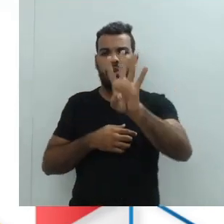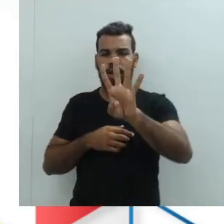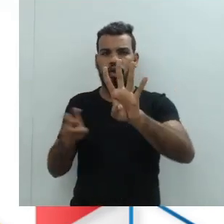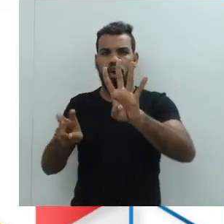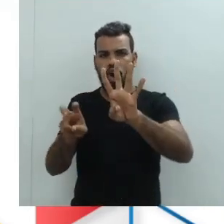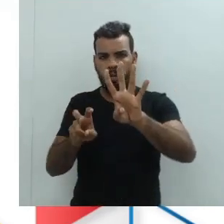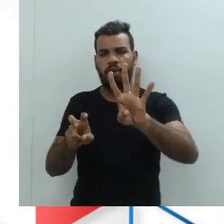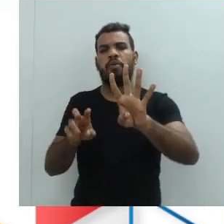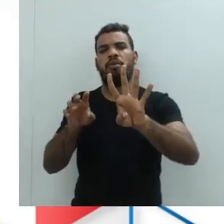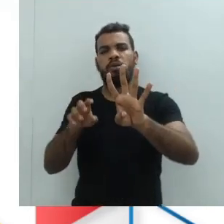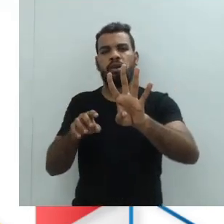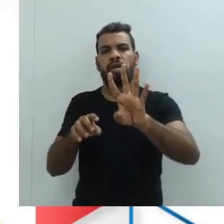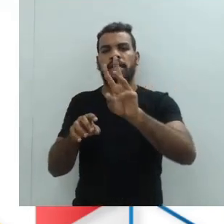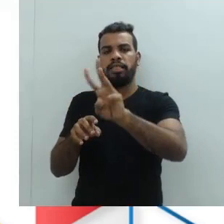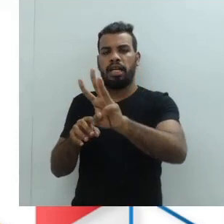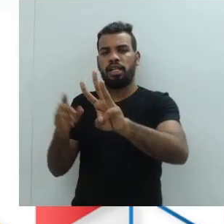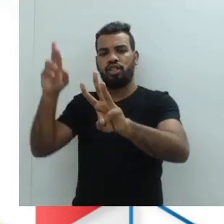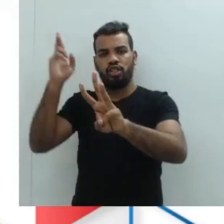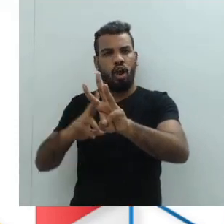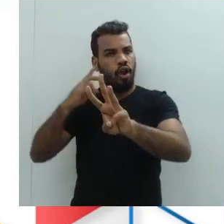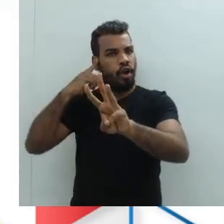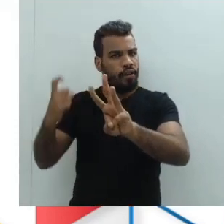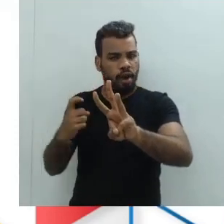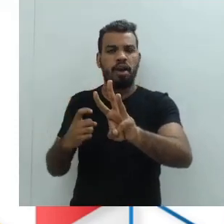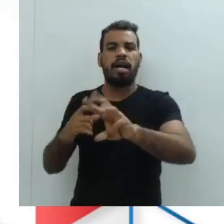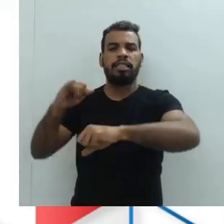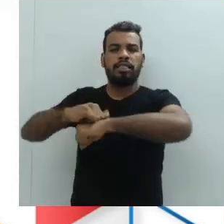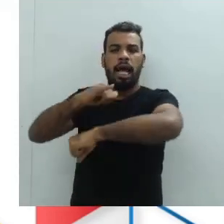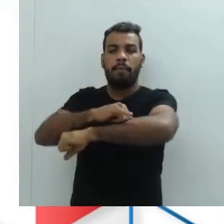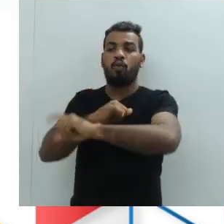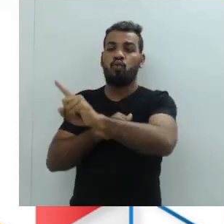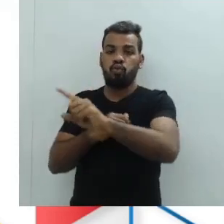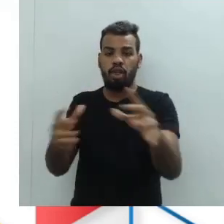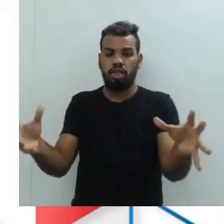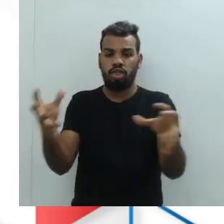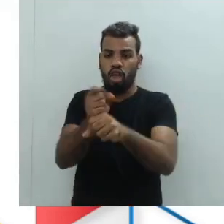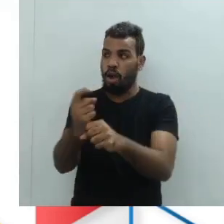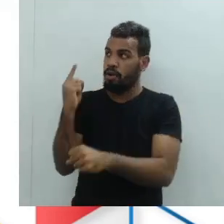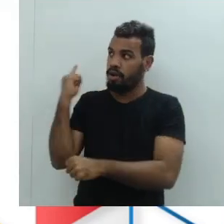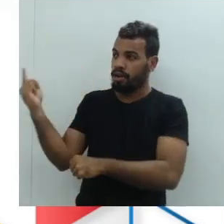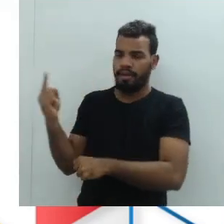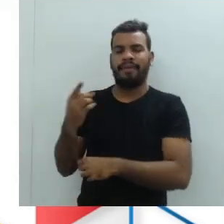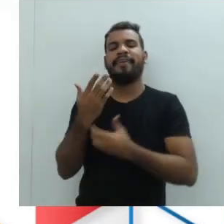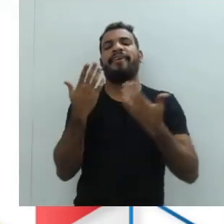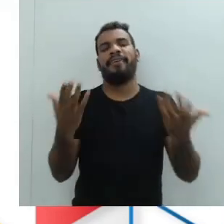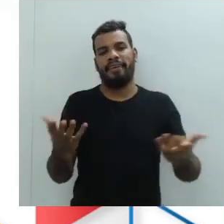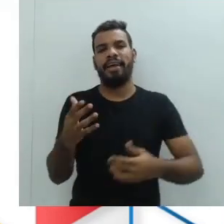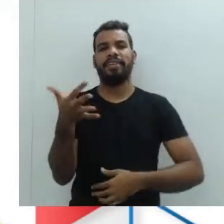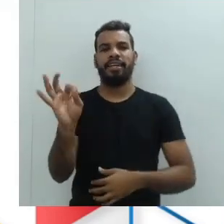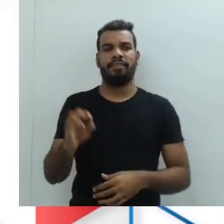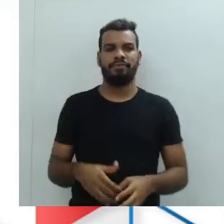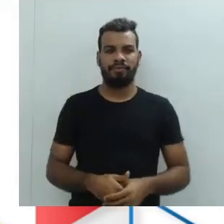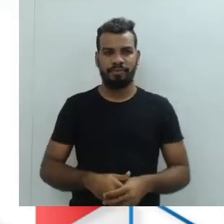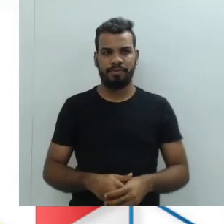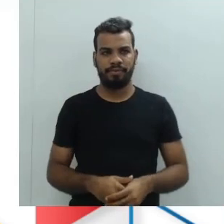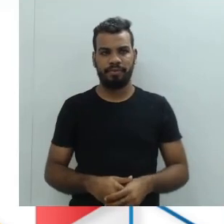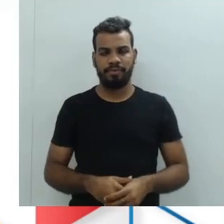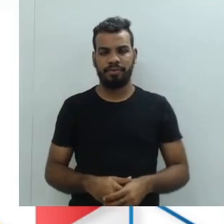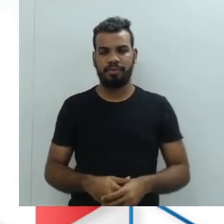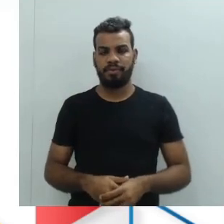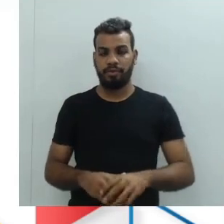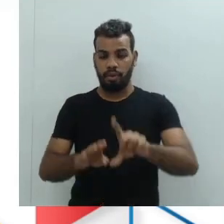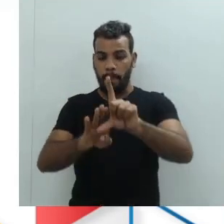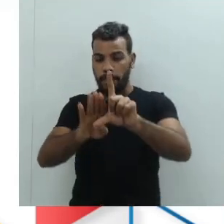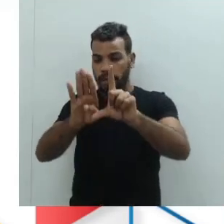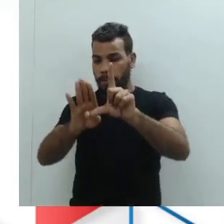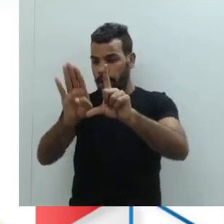realmente de 10 pessoas. E aí, ó, qual o título do gráfico? Tem medo de. Então, esse é o